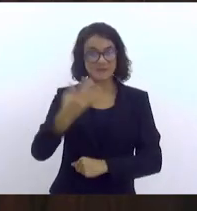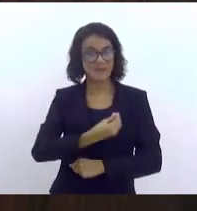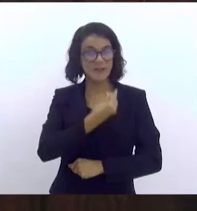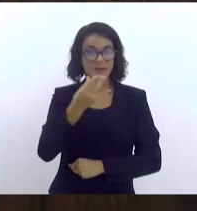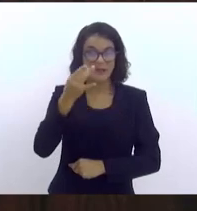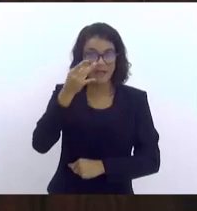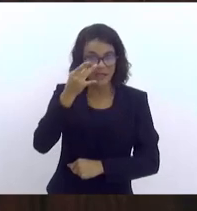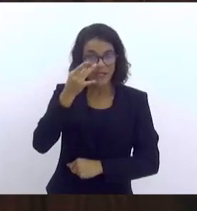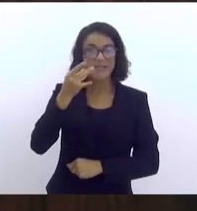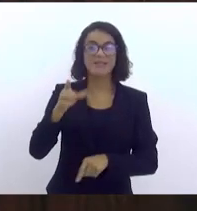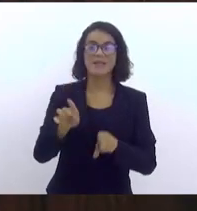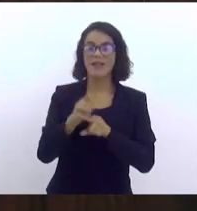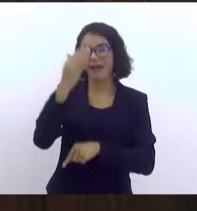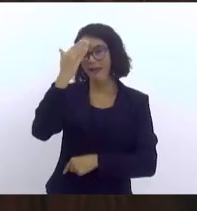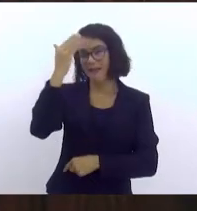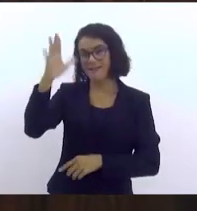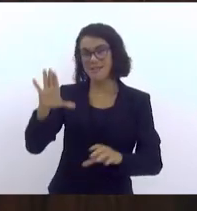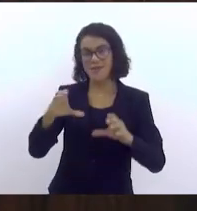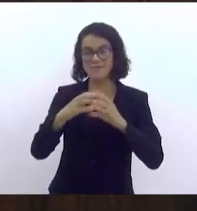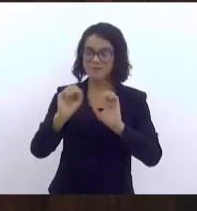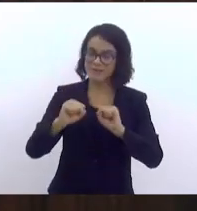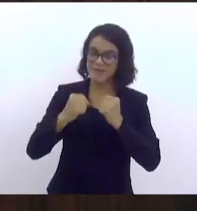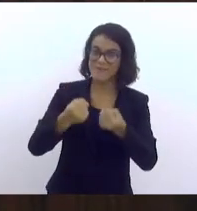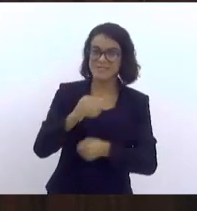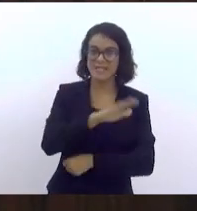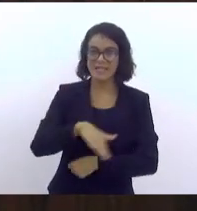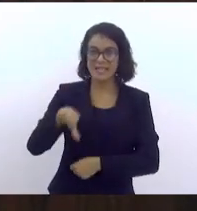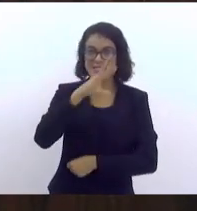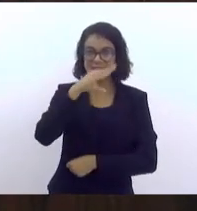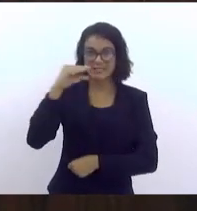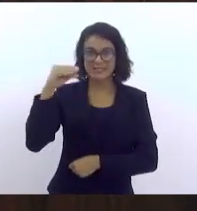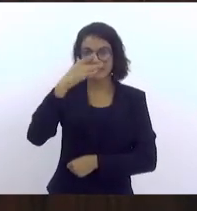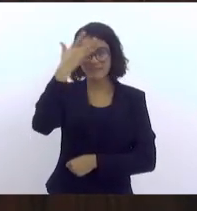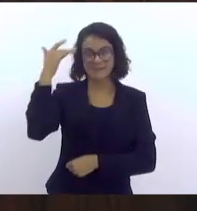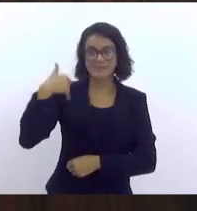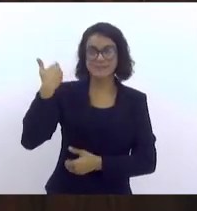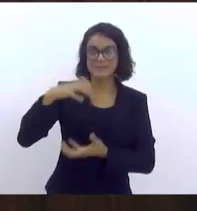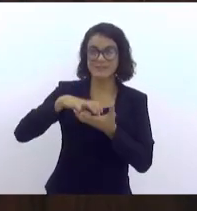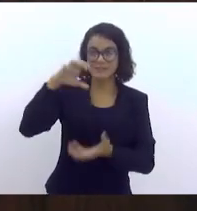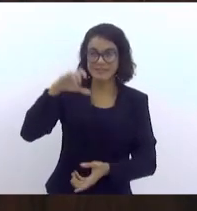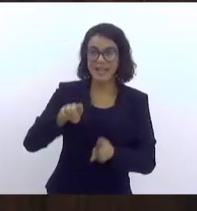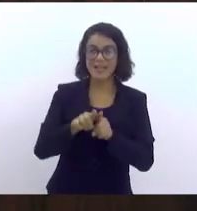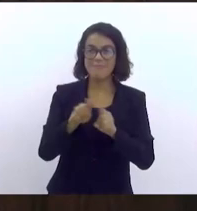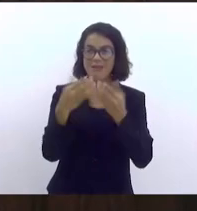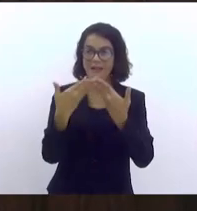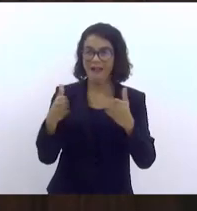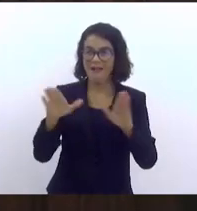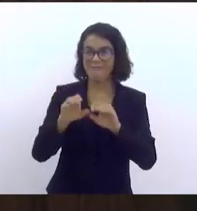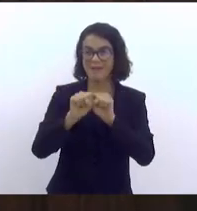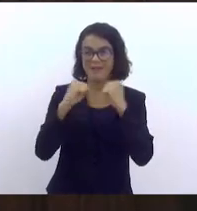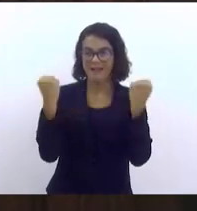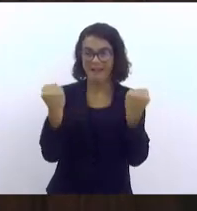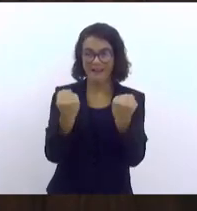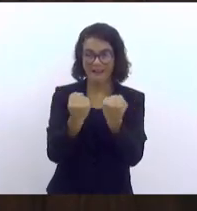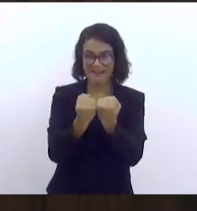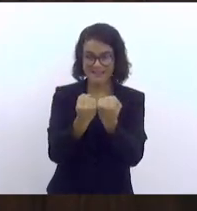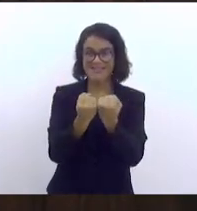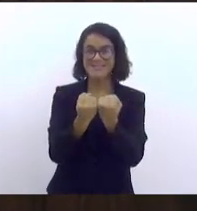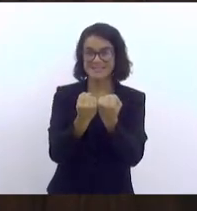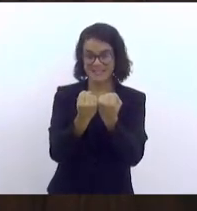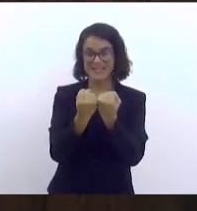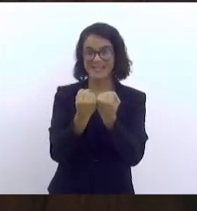agradeço a comissão de defesa da criança do Adolescente da pessoa idosa oportunidade de abrir essa casa para estarmos aqui